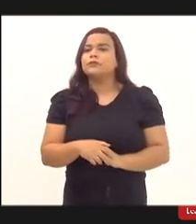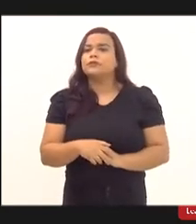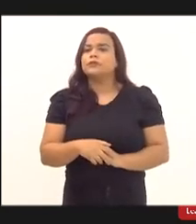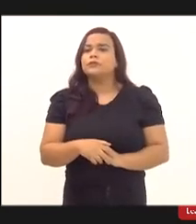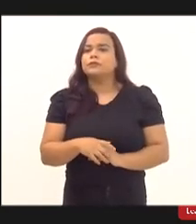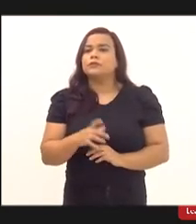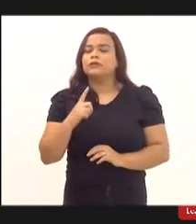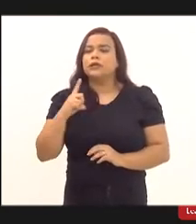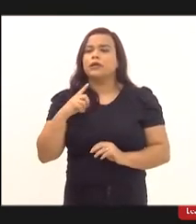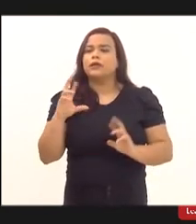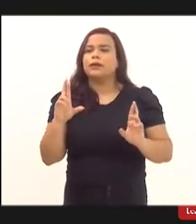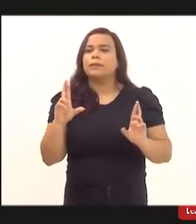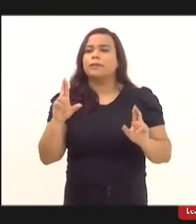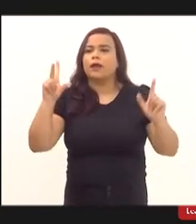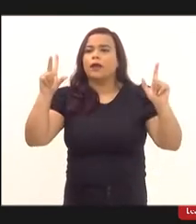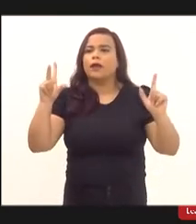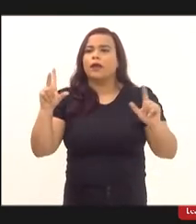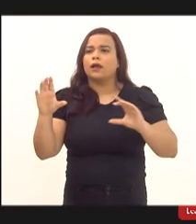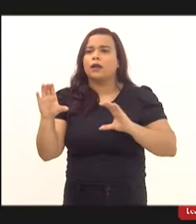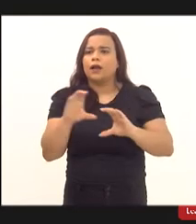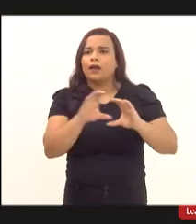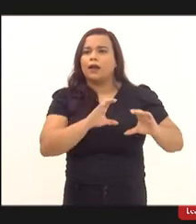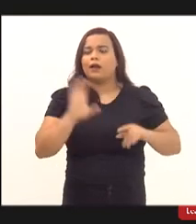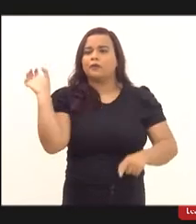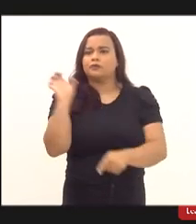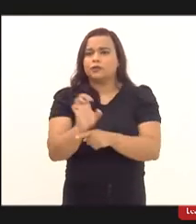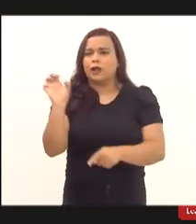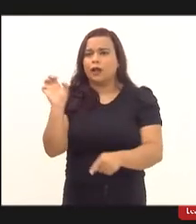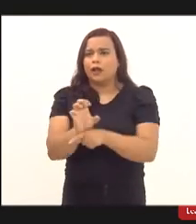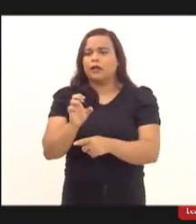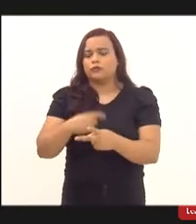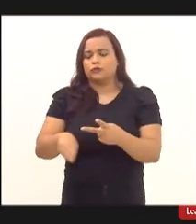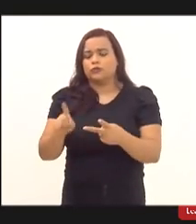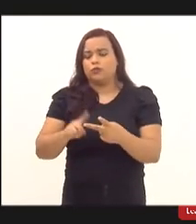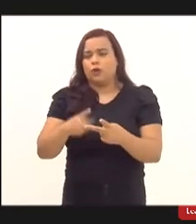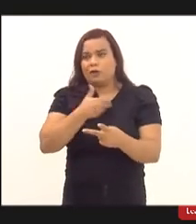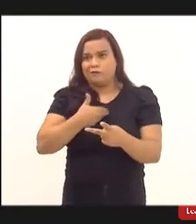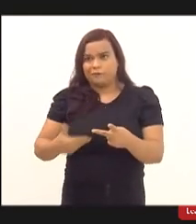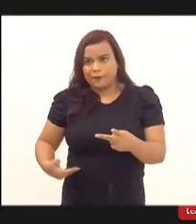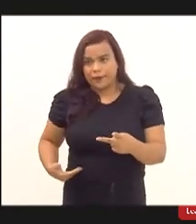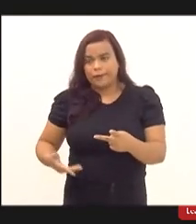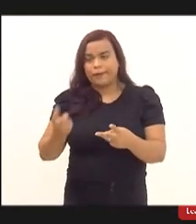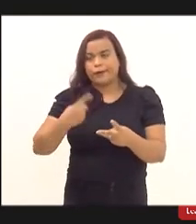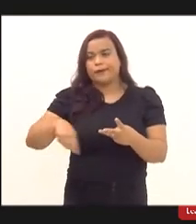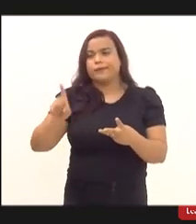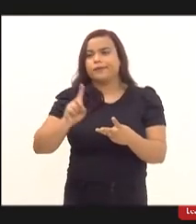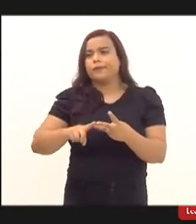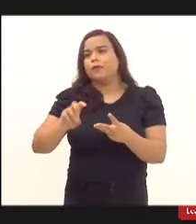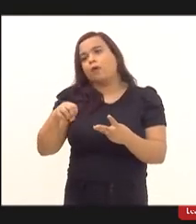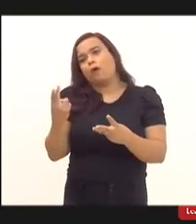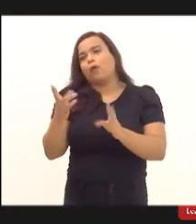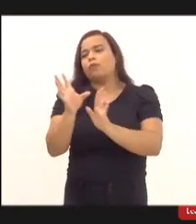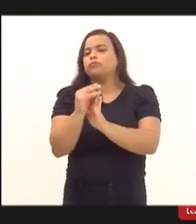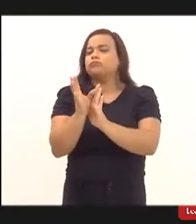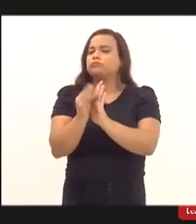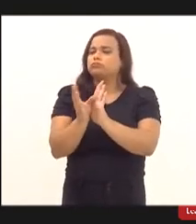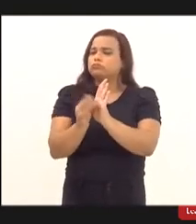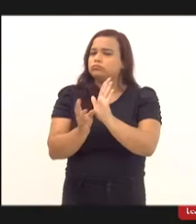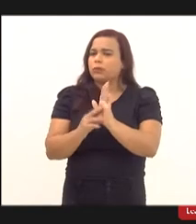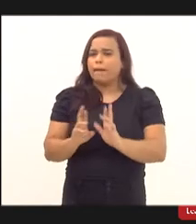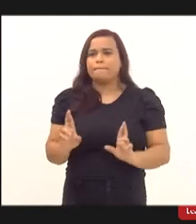"distinguem-se dos canais estatais ou governamentais com conteúdos diferenciados